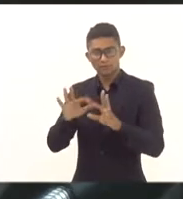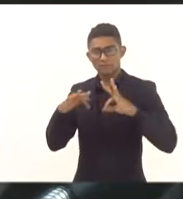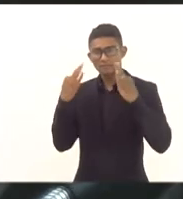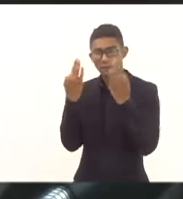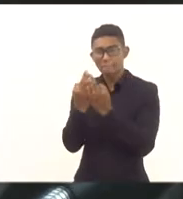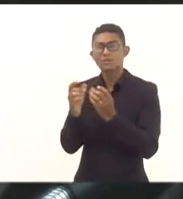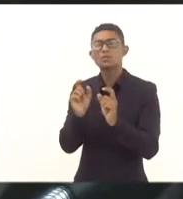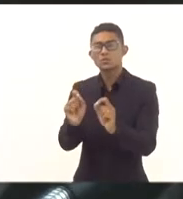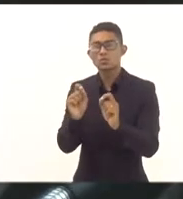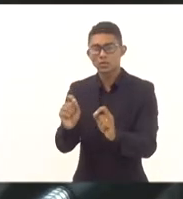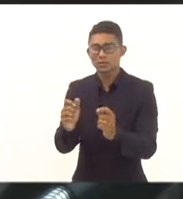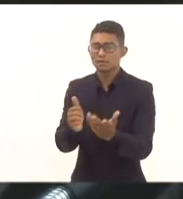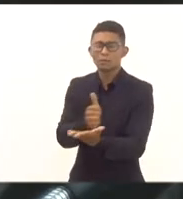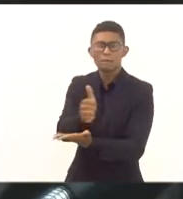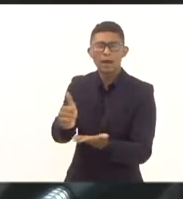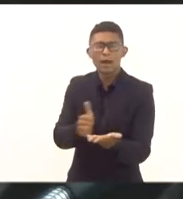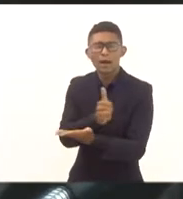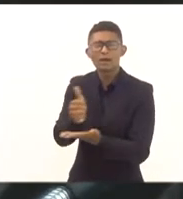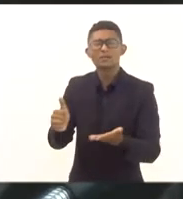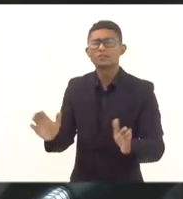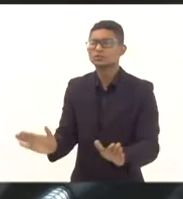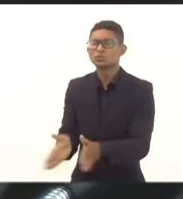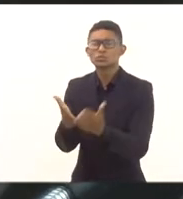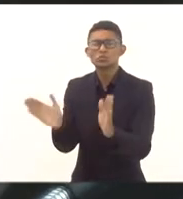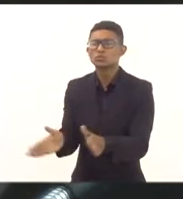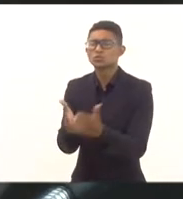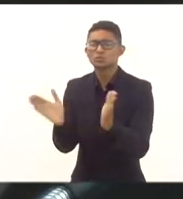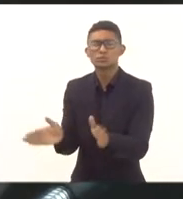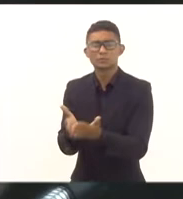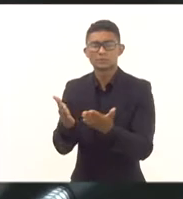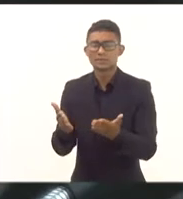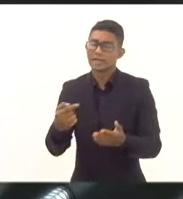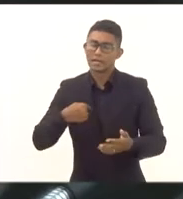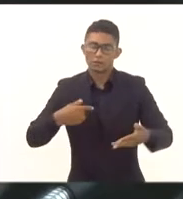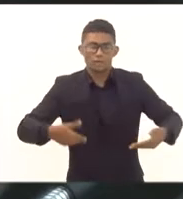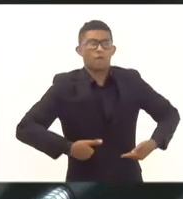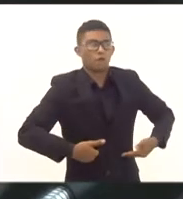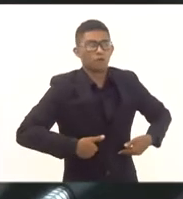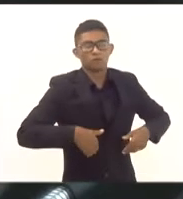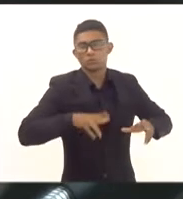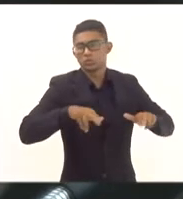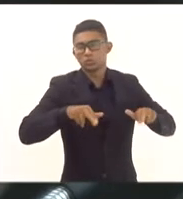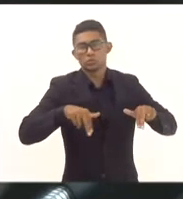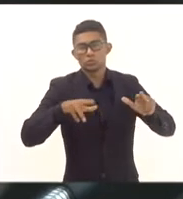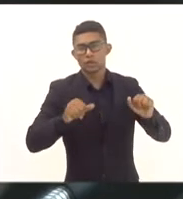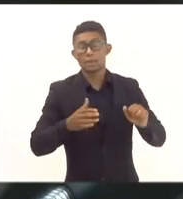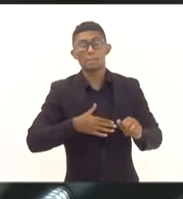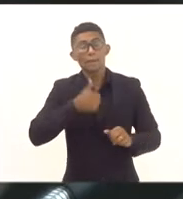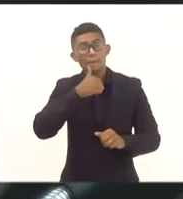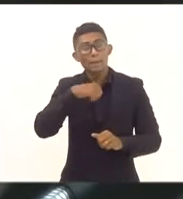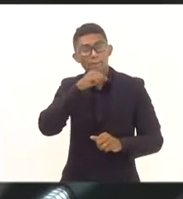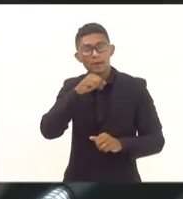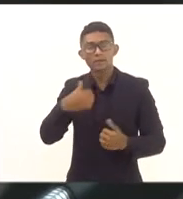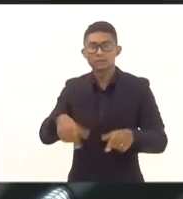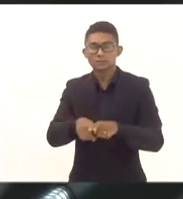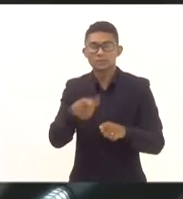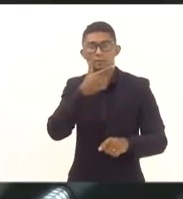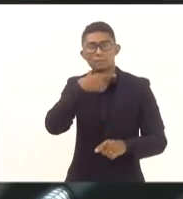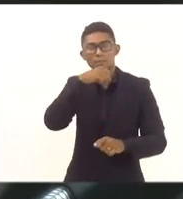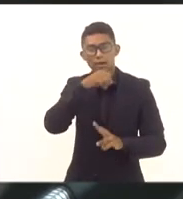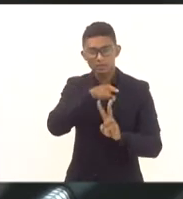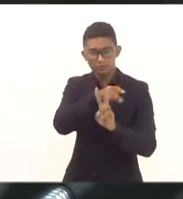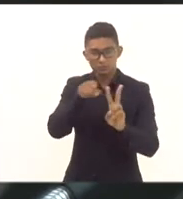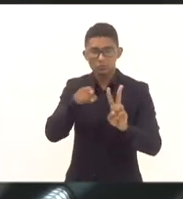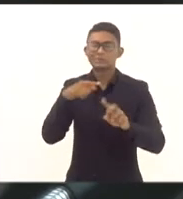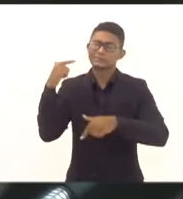base só na base família humilde graças a Deus nunca passei fome minha mãe se formar guerreira meu pai então